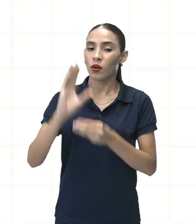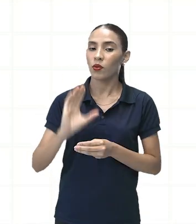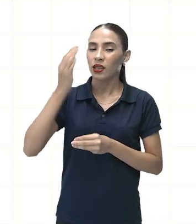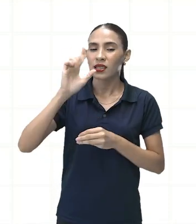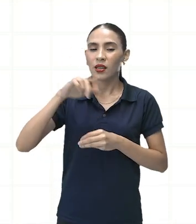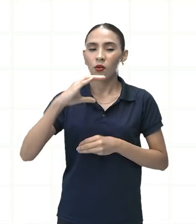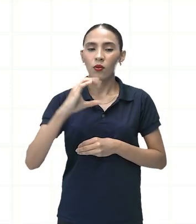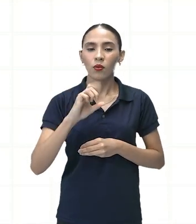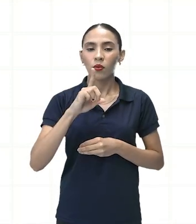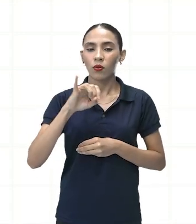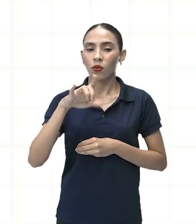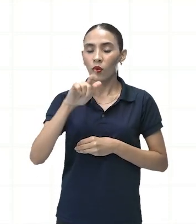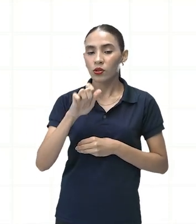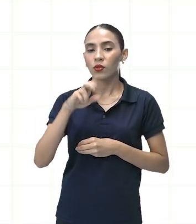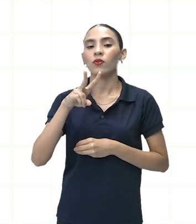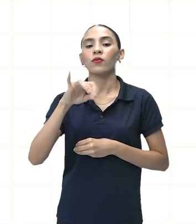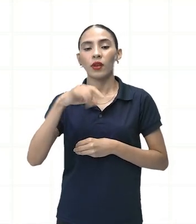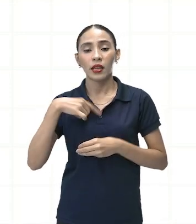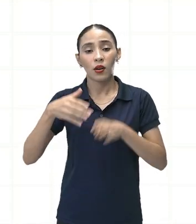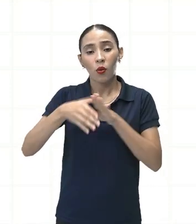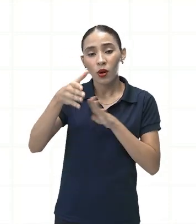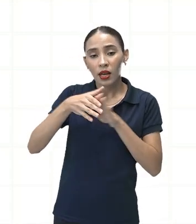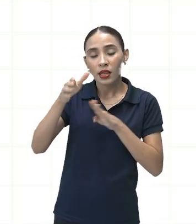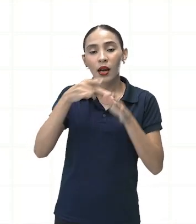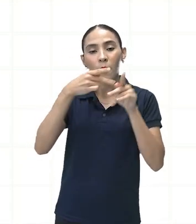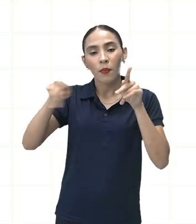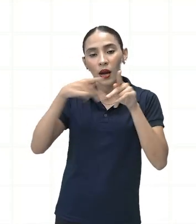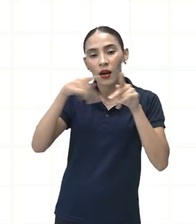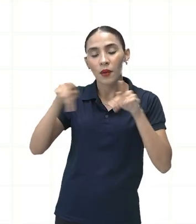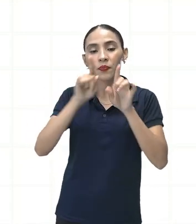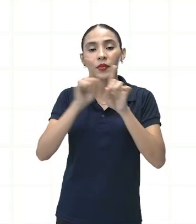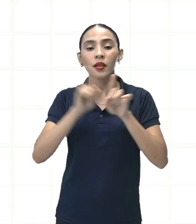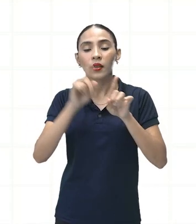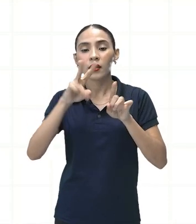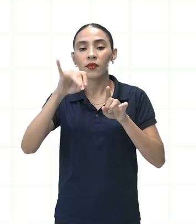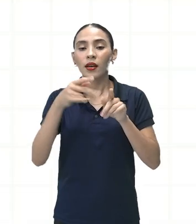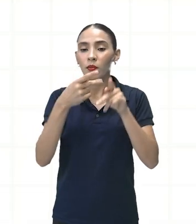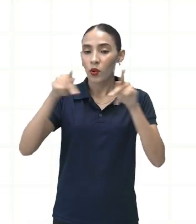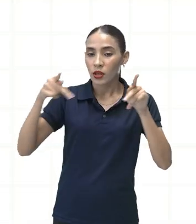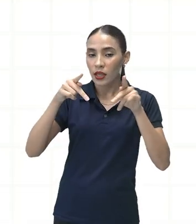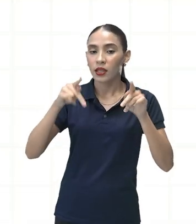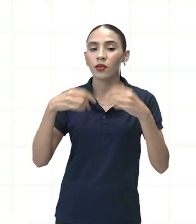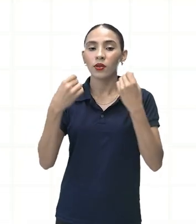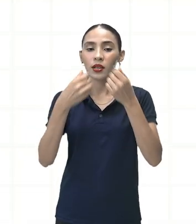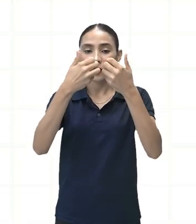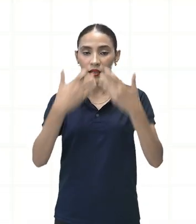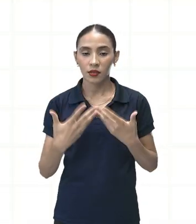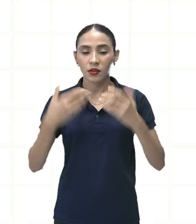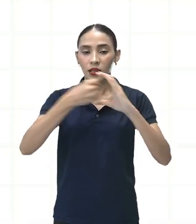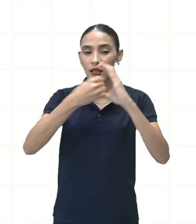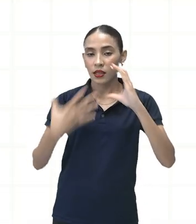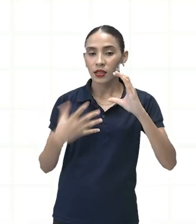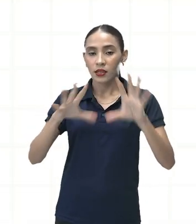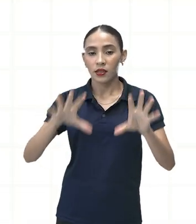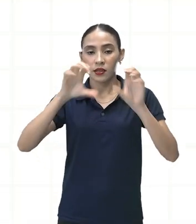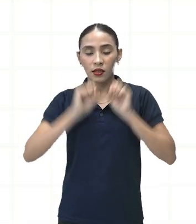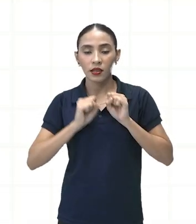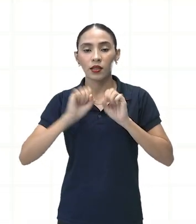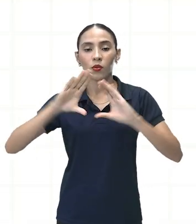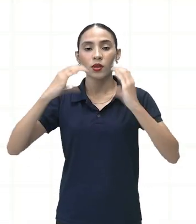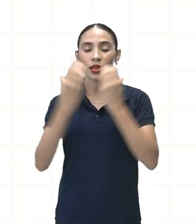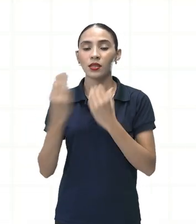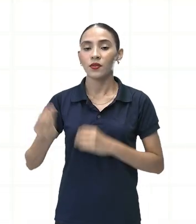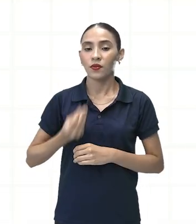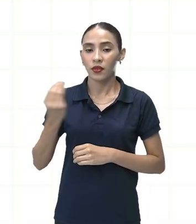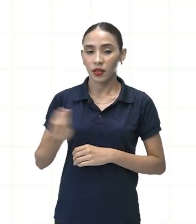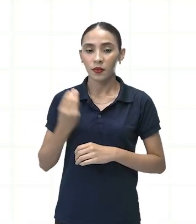vivo. A ordem que elas aparecem funciona como um código que vai orientar a produção de proteínas, e são essas proteínas